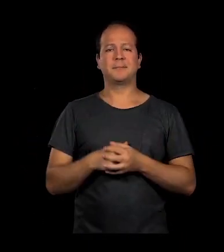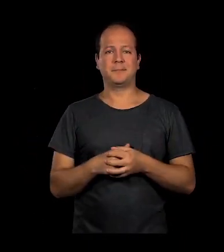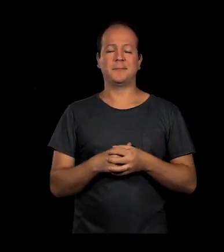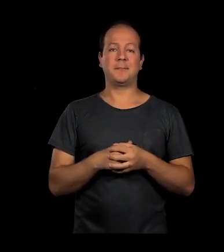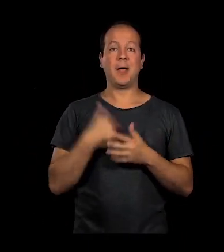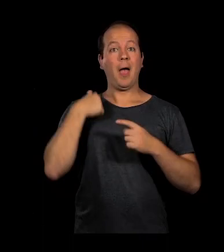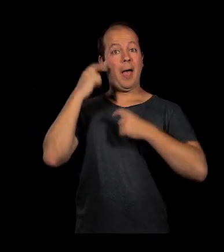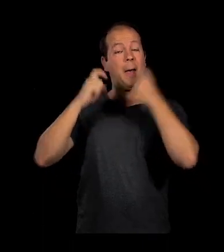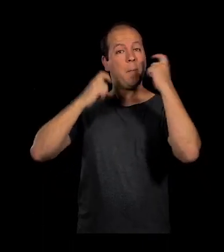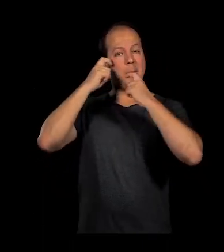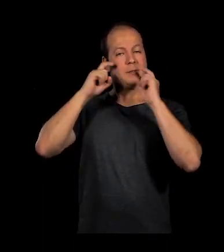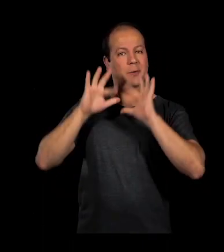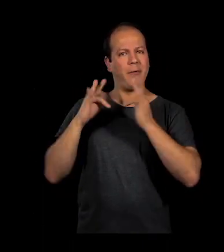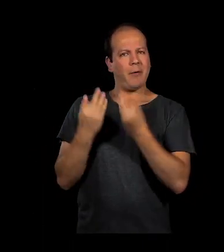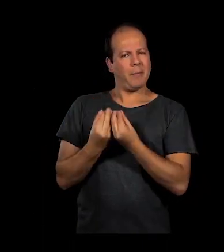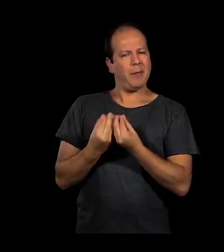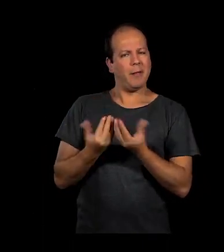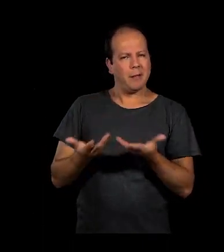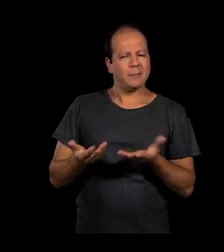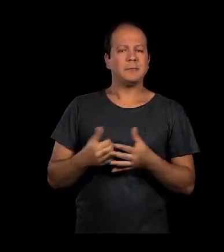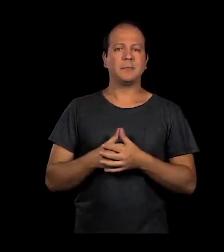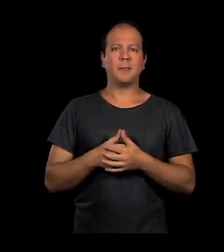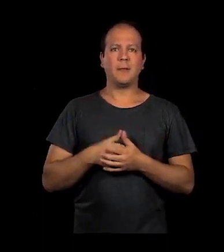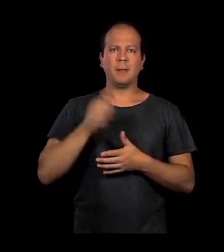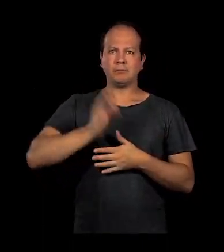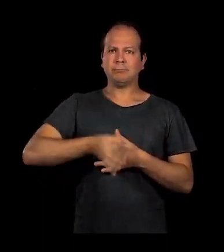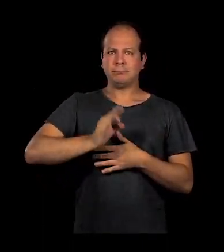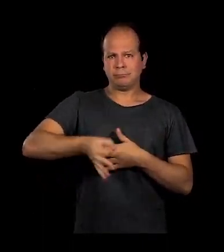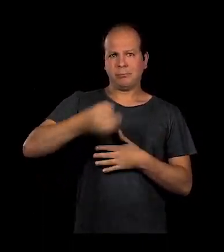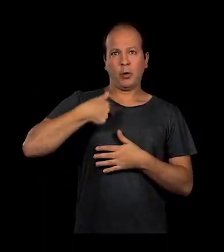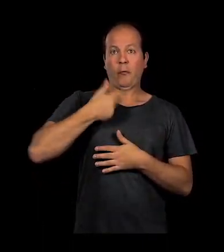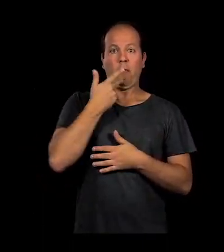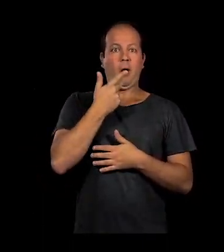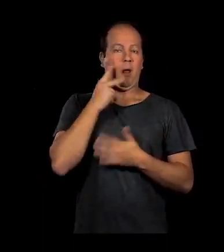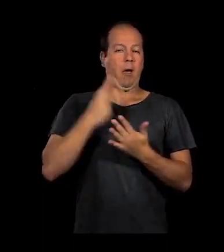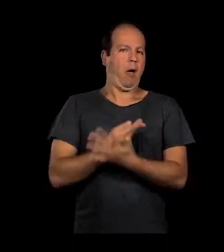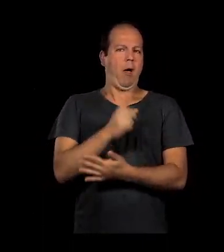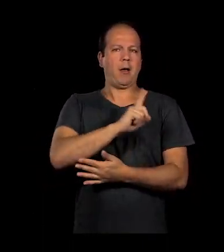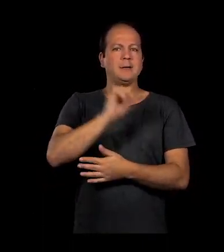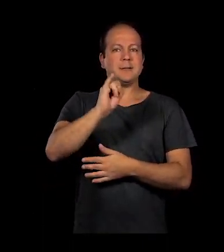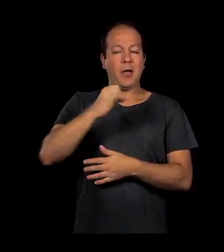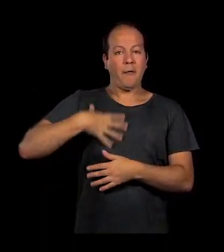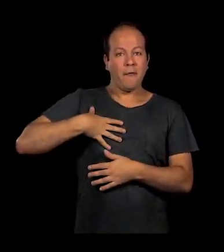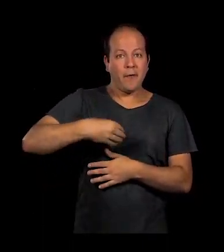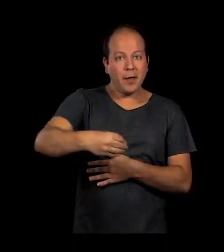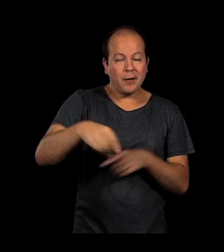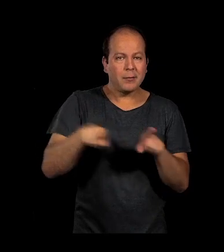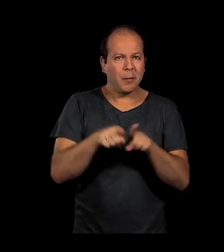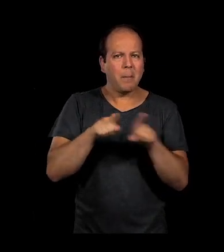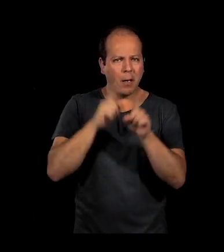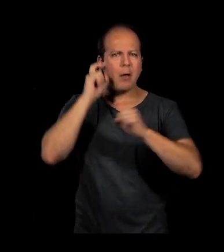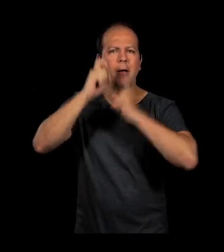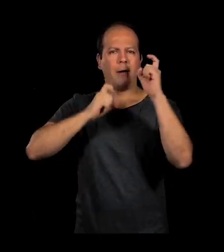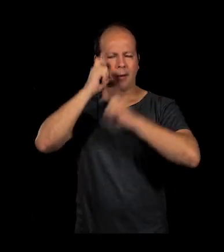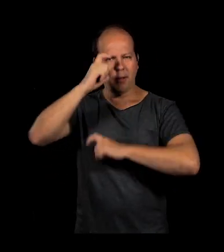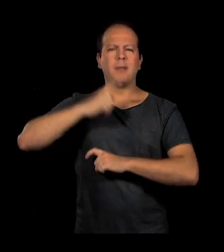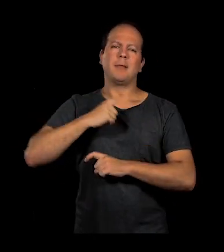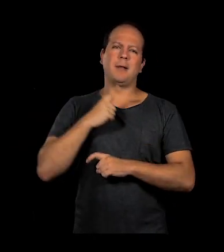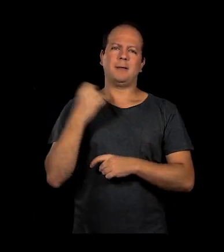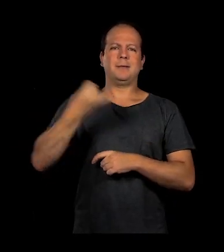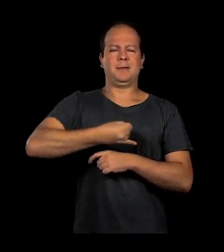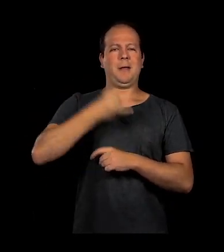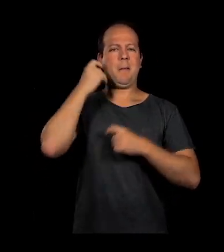a preocupação da família é justa não estou dizendo que se eu tivesse filho não ia ter essa preocupação é evidente que eu teria